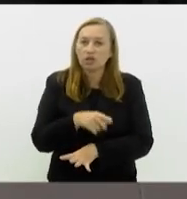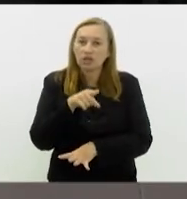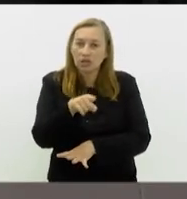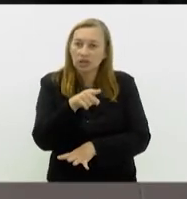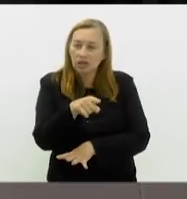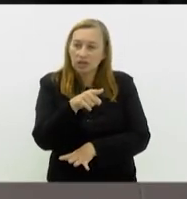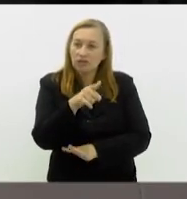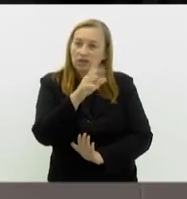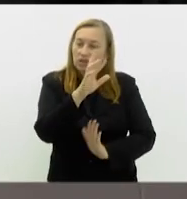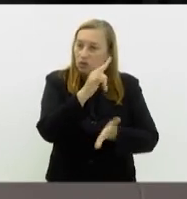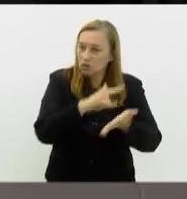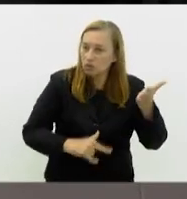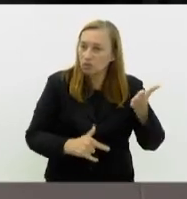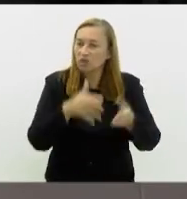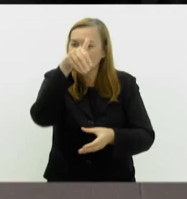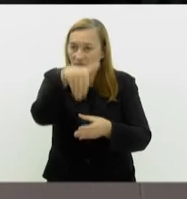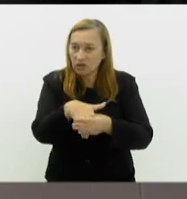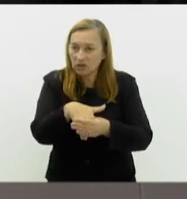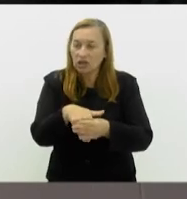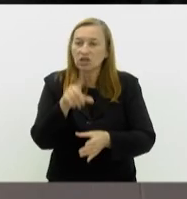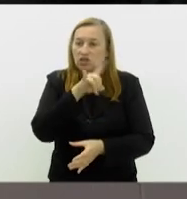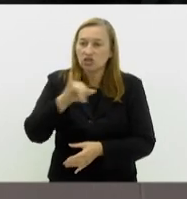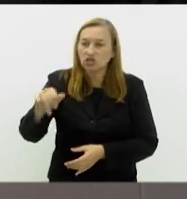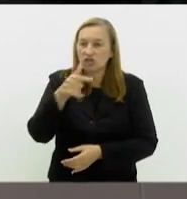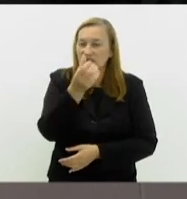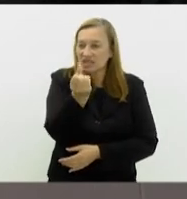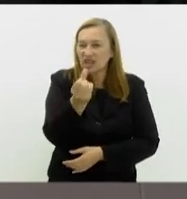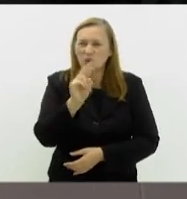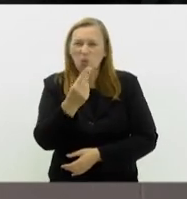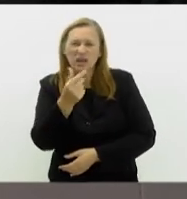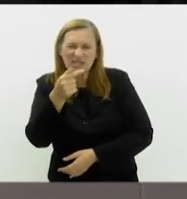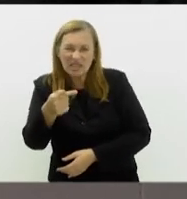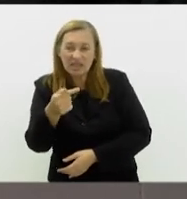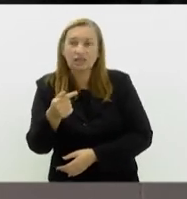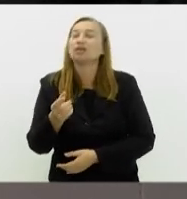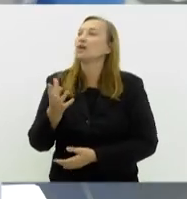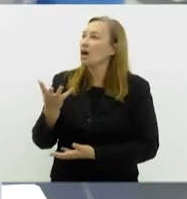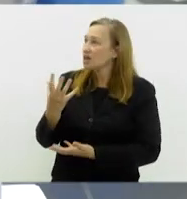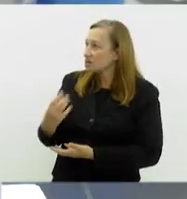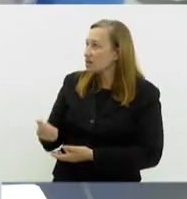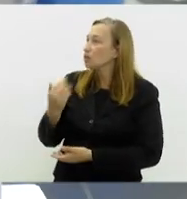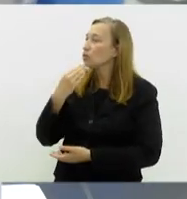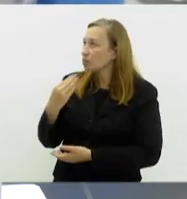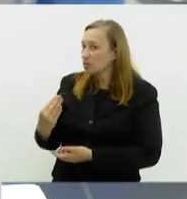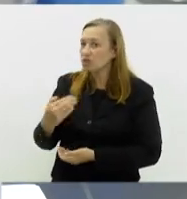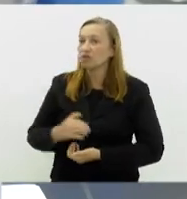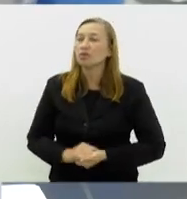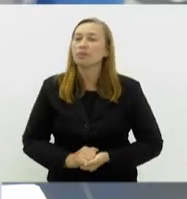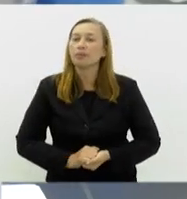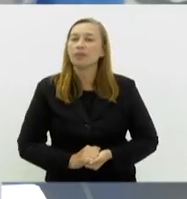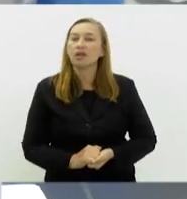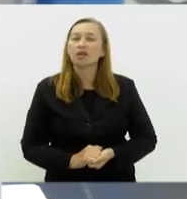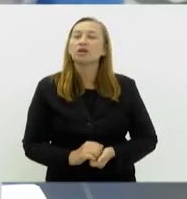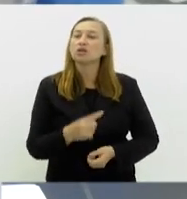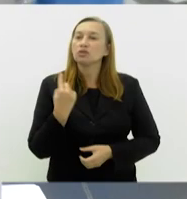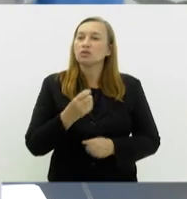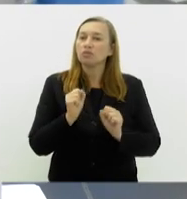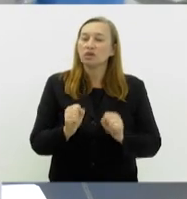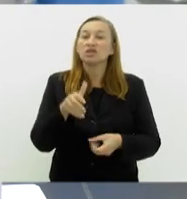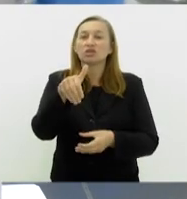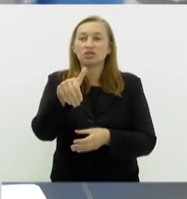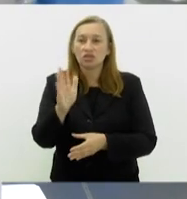Portanto o documento que será votado no dia 6 ou 7 Se não me engano acolhida a vossa sugestão que a gente possa